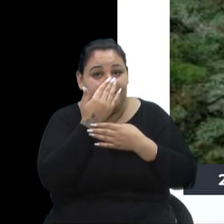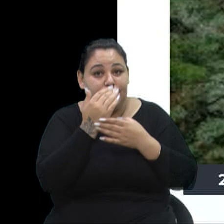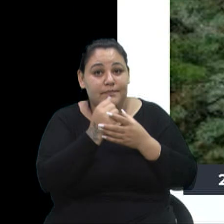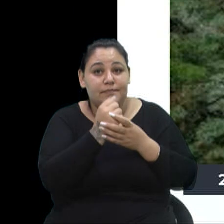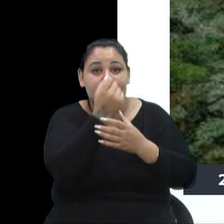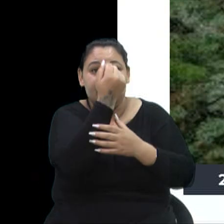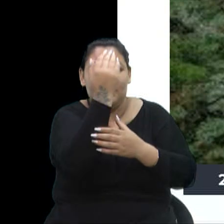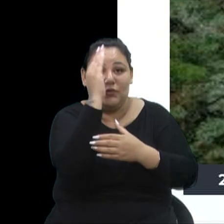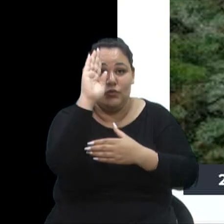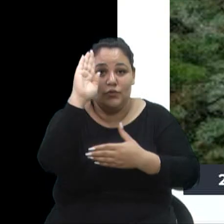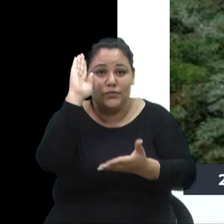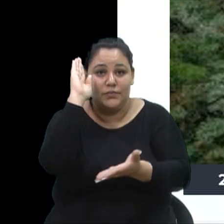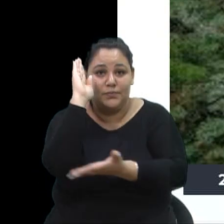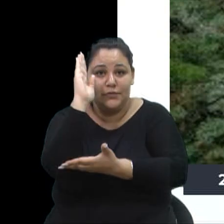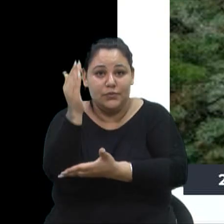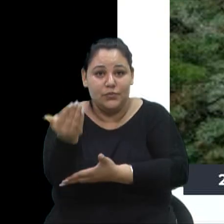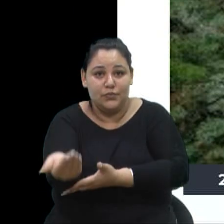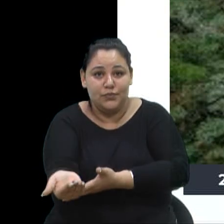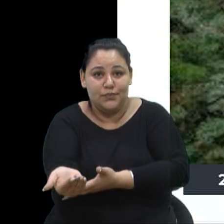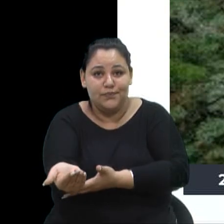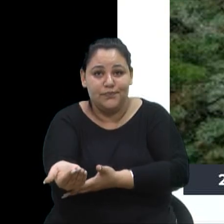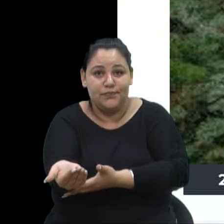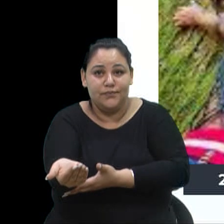Desmatamento ilegal em terras indígenas.